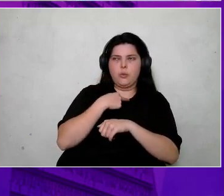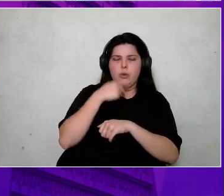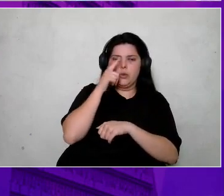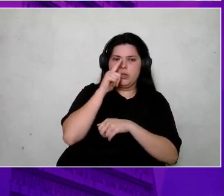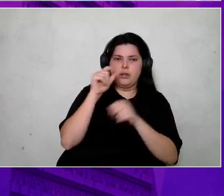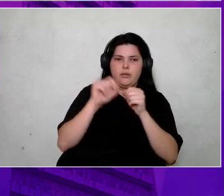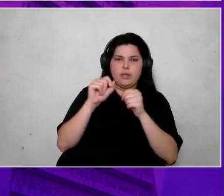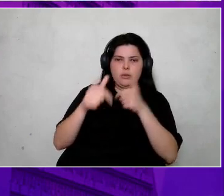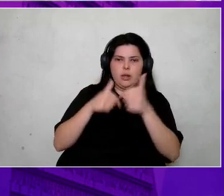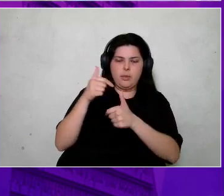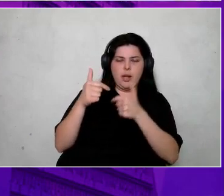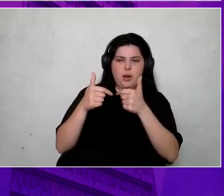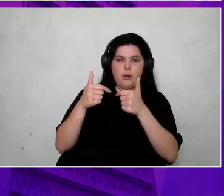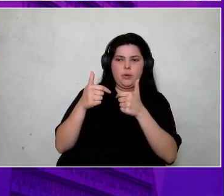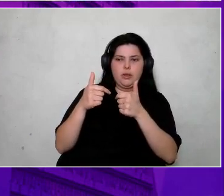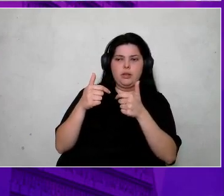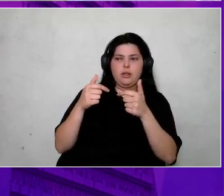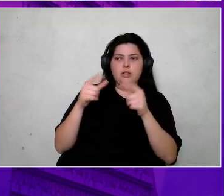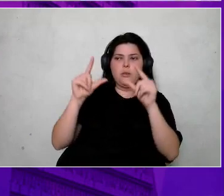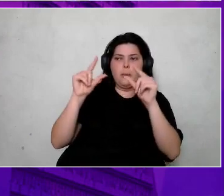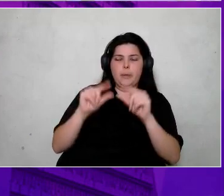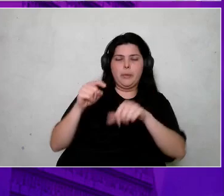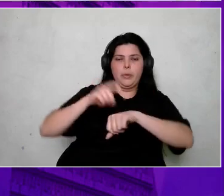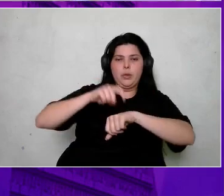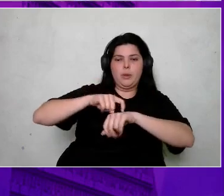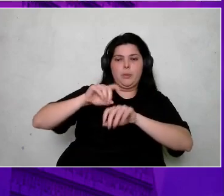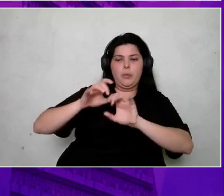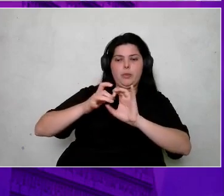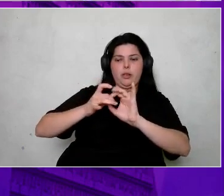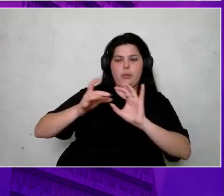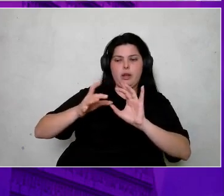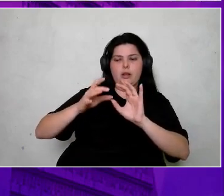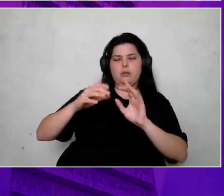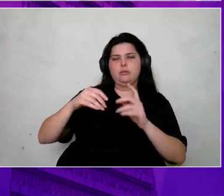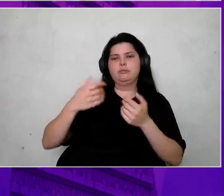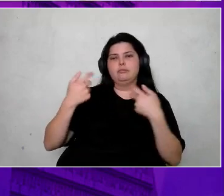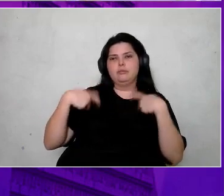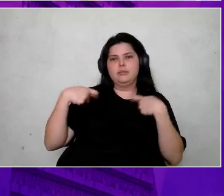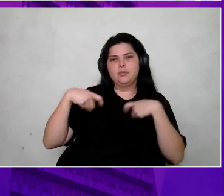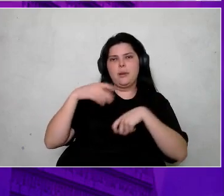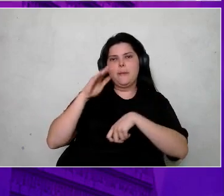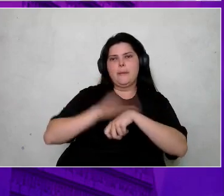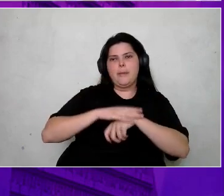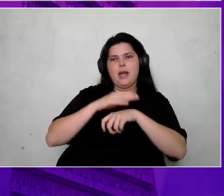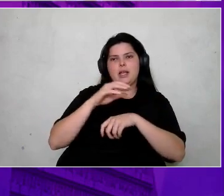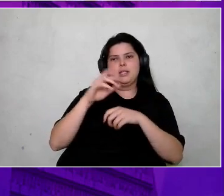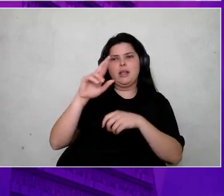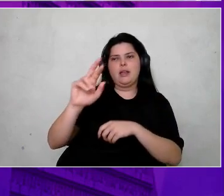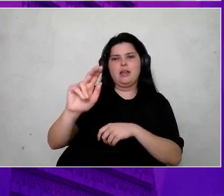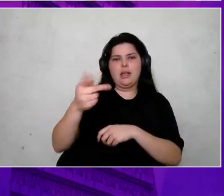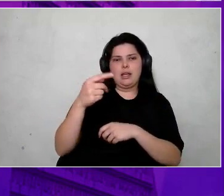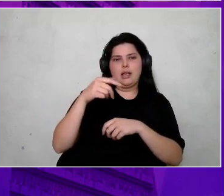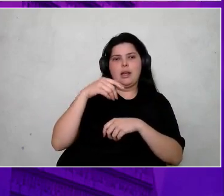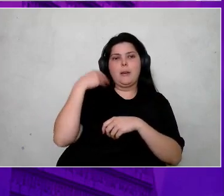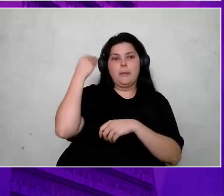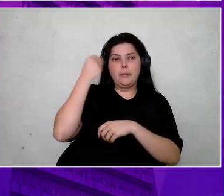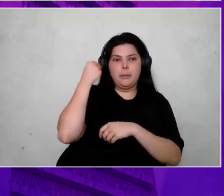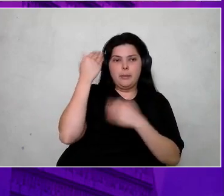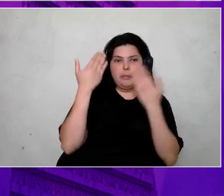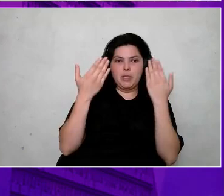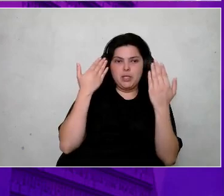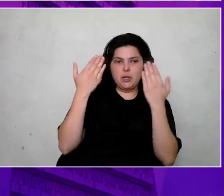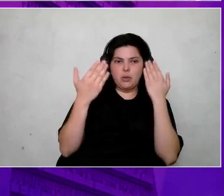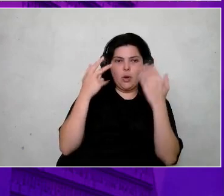e tiver menos tempo livre, a gente vai precisar mais ainda dos RHs, dos psicólogos, dos psiquiatras,